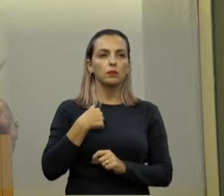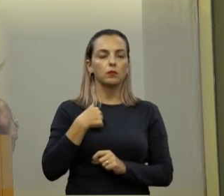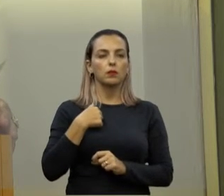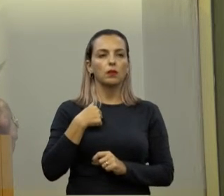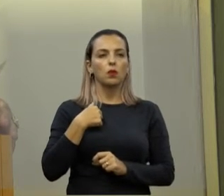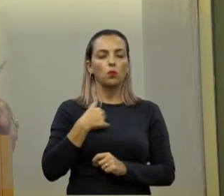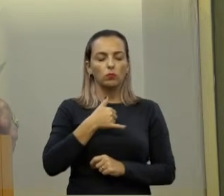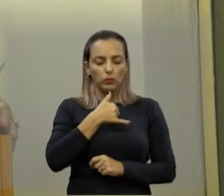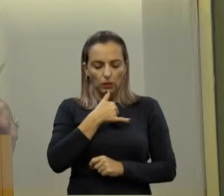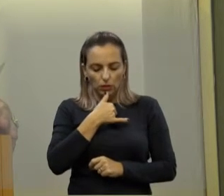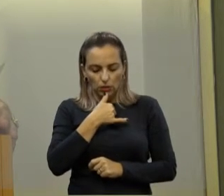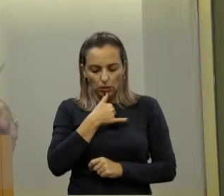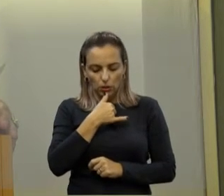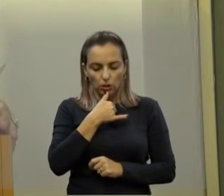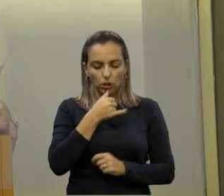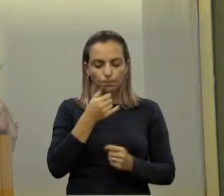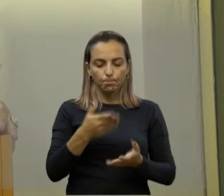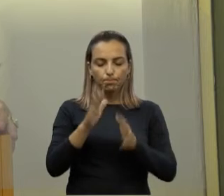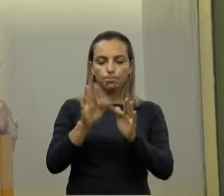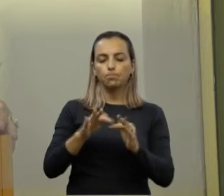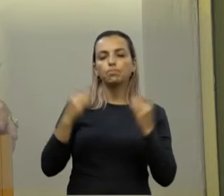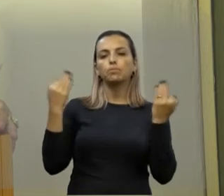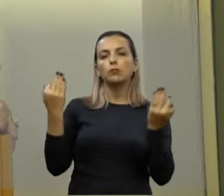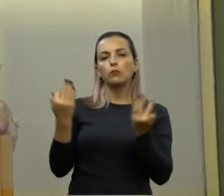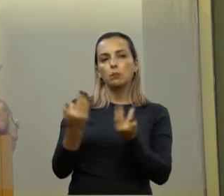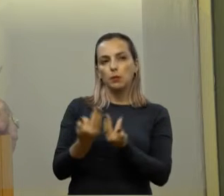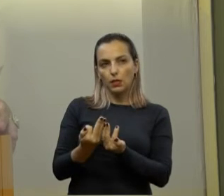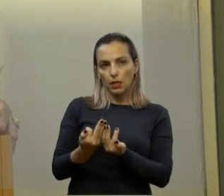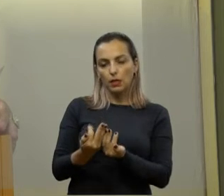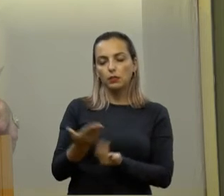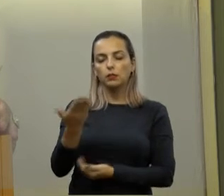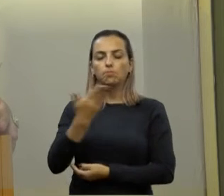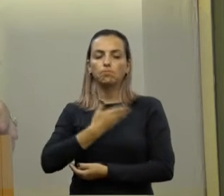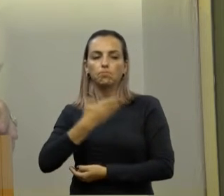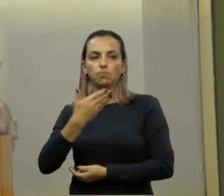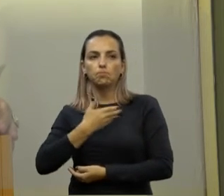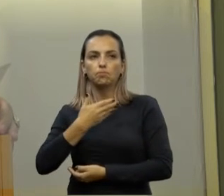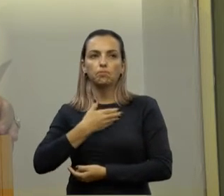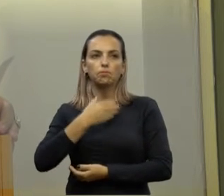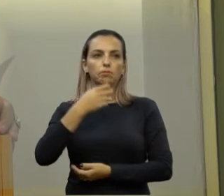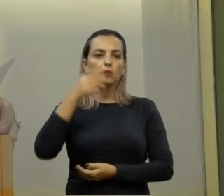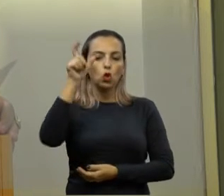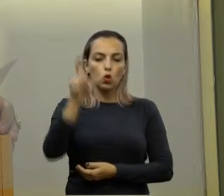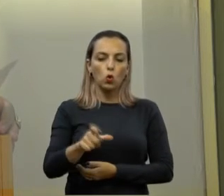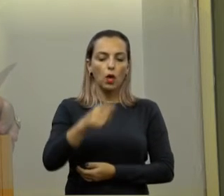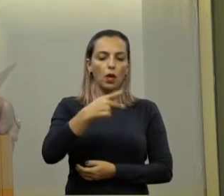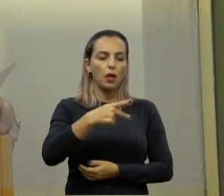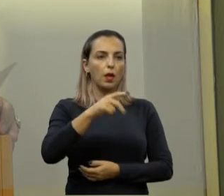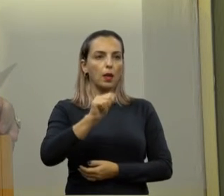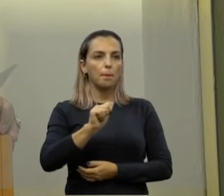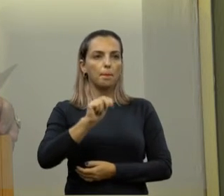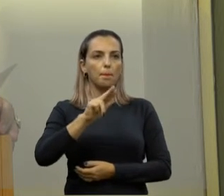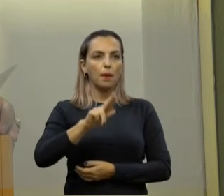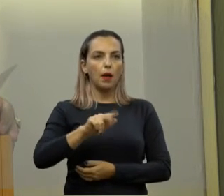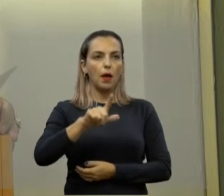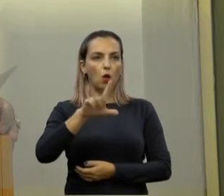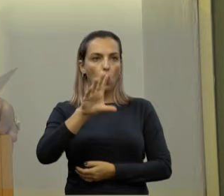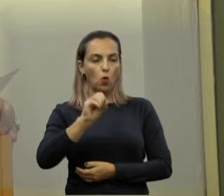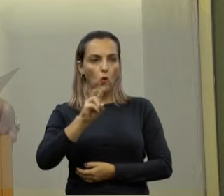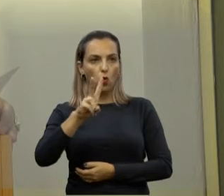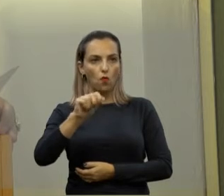aí é todos os pêsames Aos familiares aos amigos do Paulo Vaz Paulo Vaz